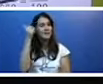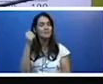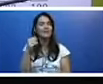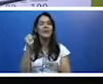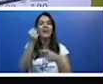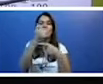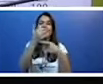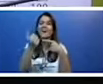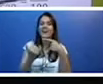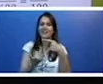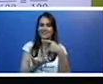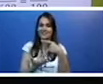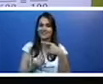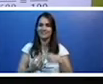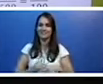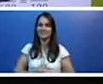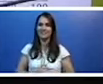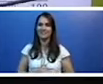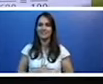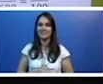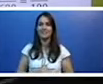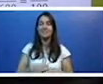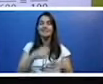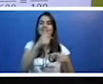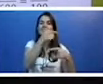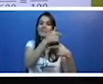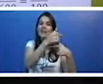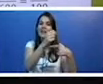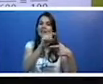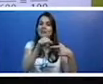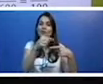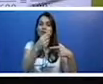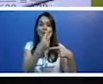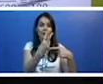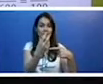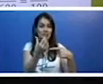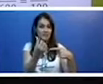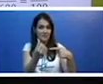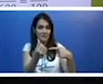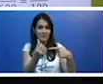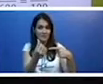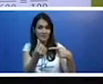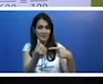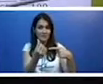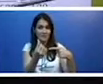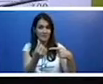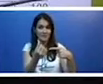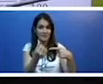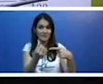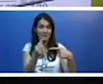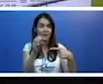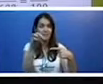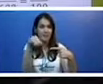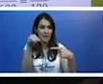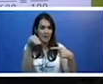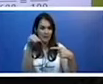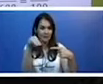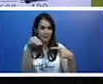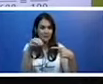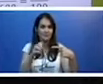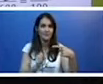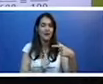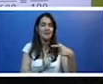7 sobre 26 metros, esqueci de colocar o m e o centímetro aqui. Faz de conta que tem um m aqui e um cm aqui.